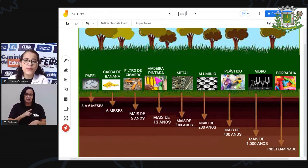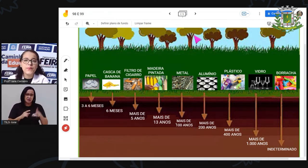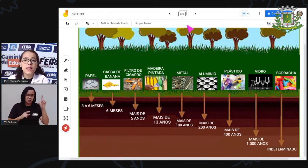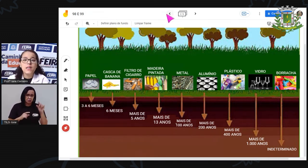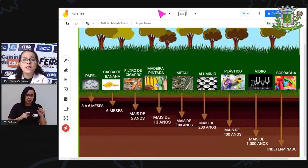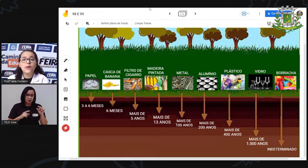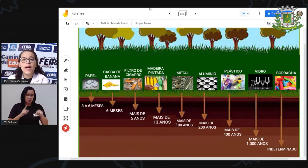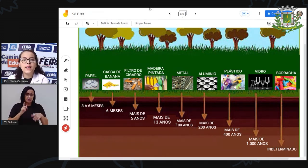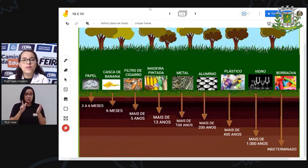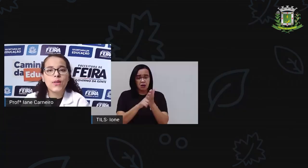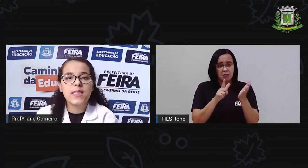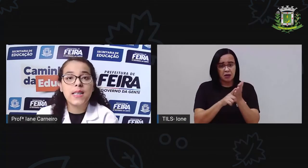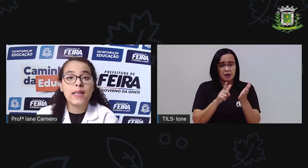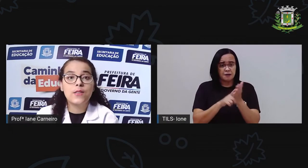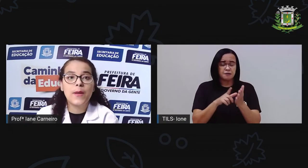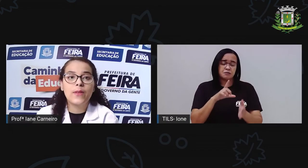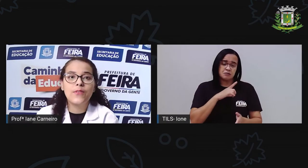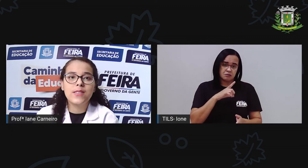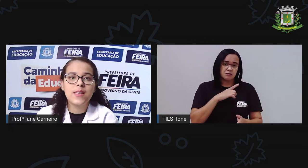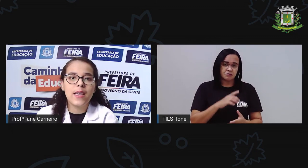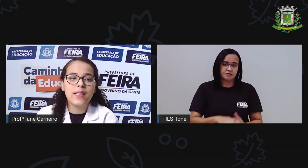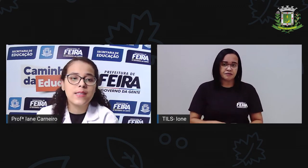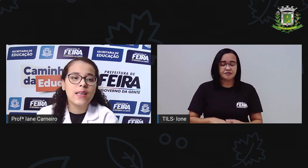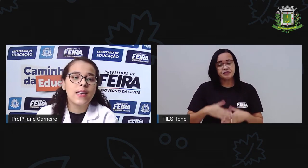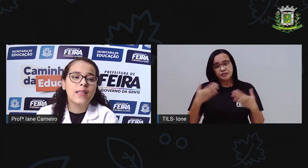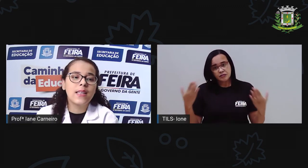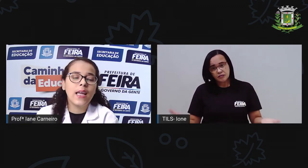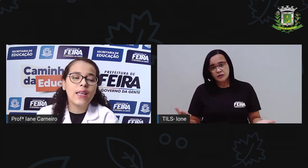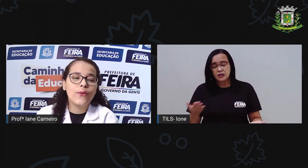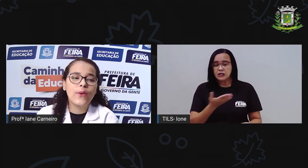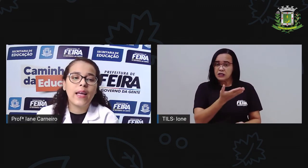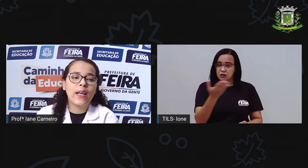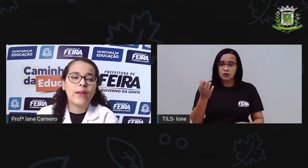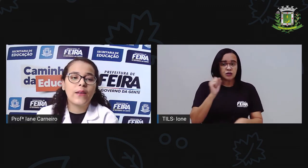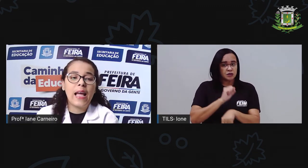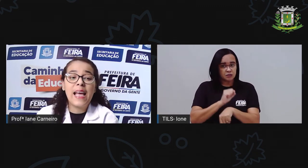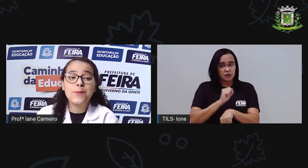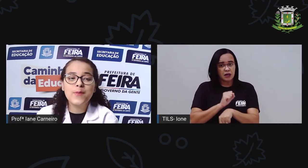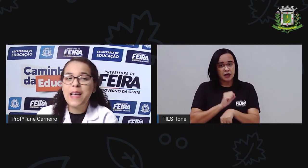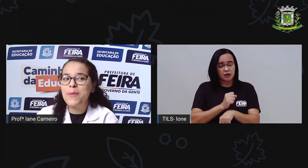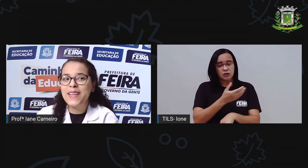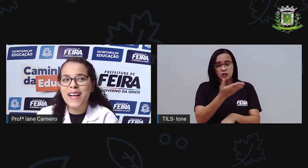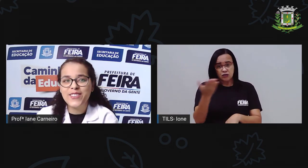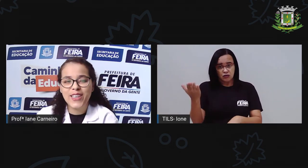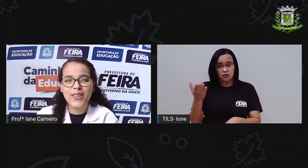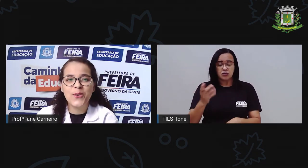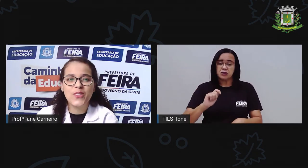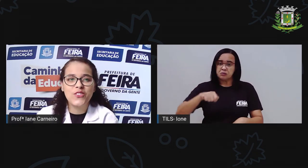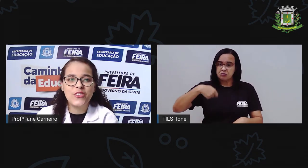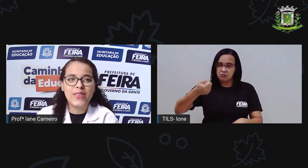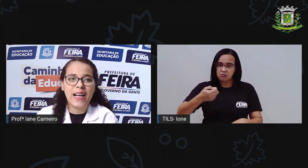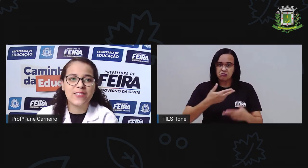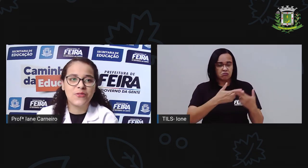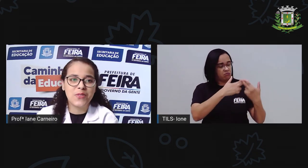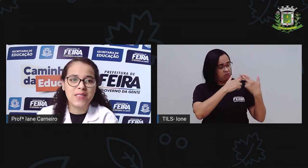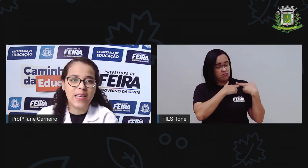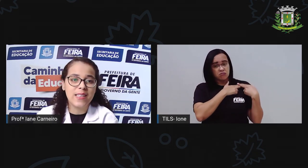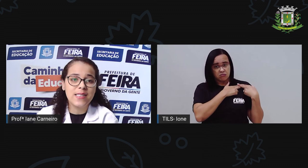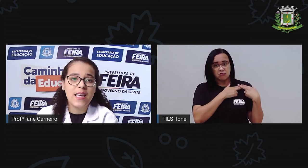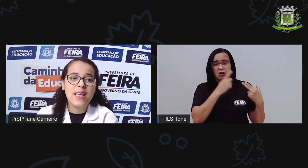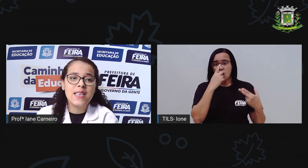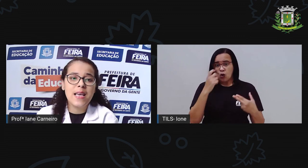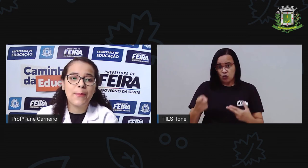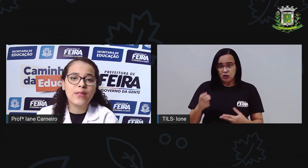certo? Então, é isso, criançada. Espero que vocês tenham responsabilidade aí com o listinho da casa de